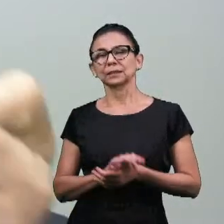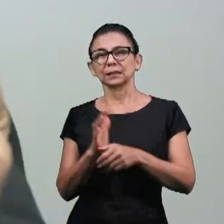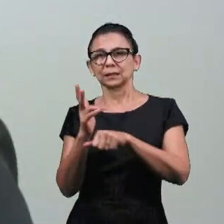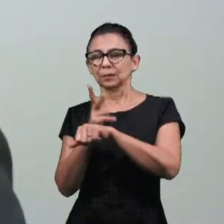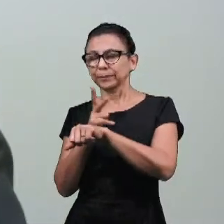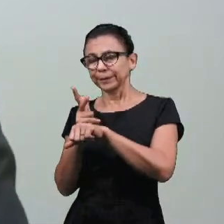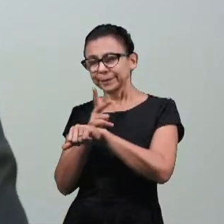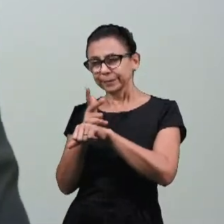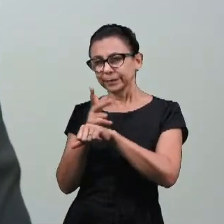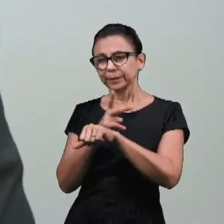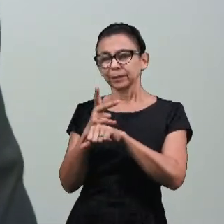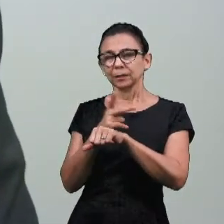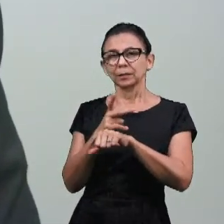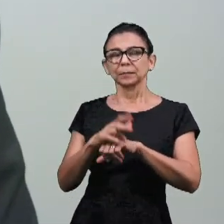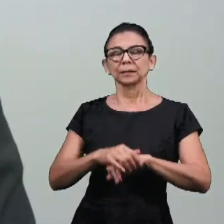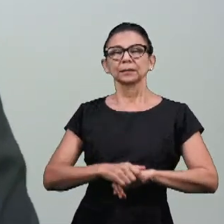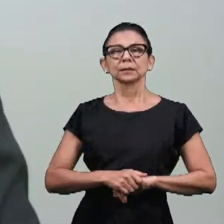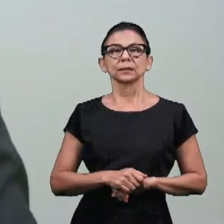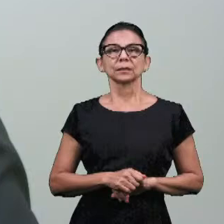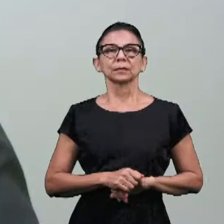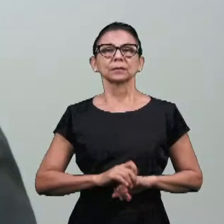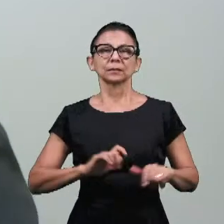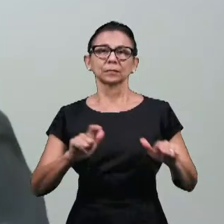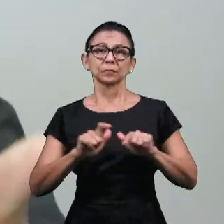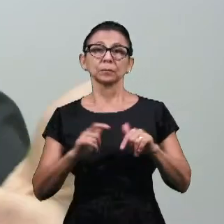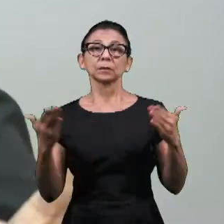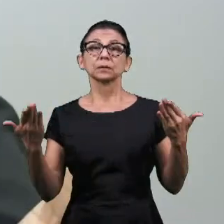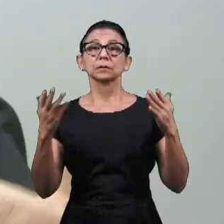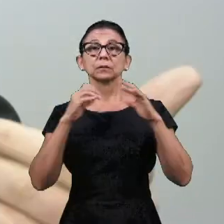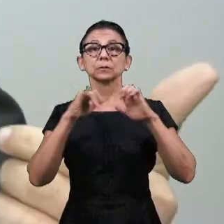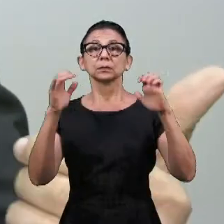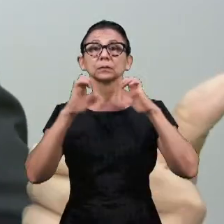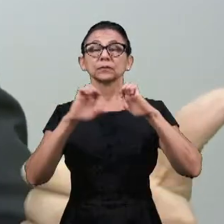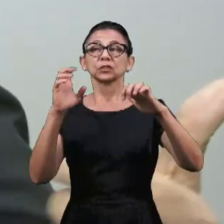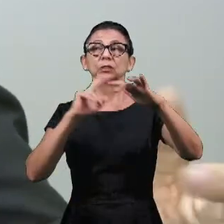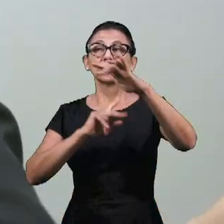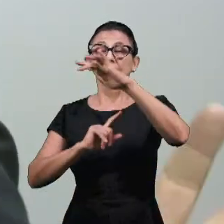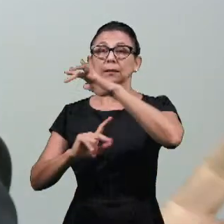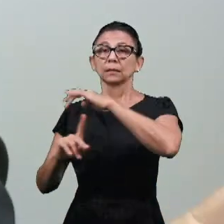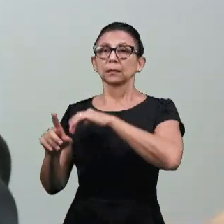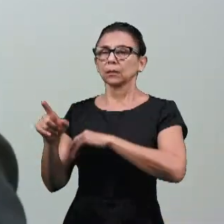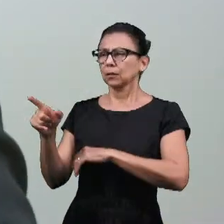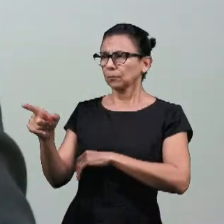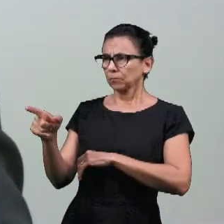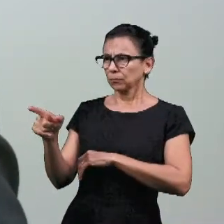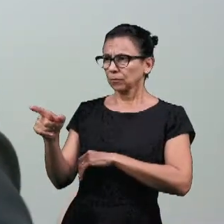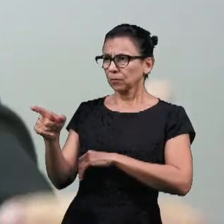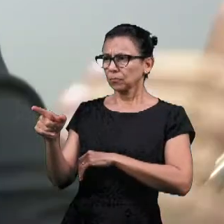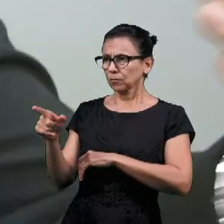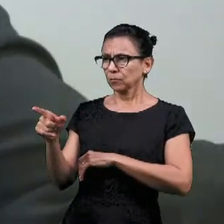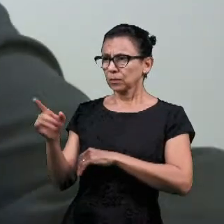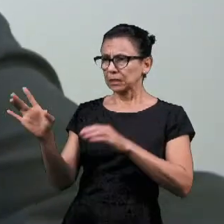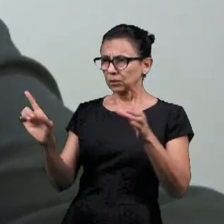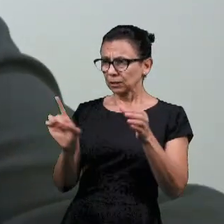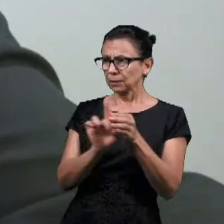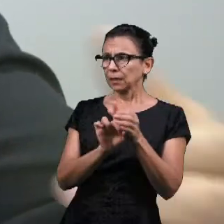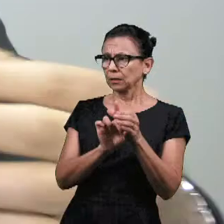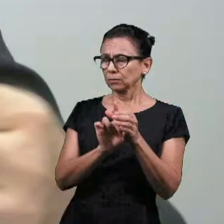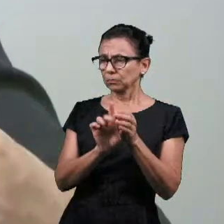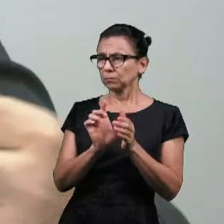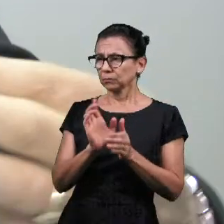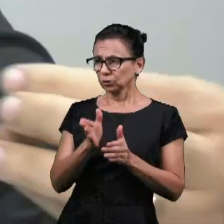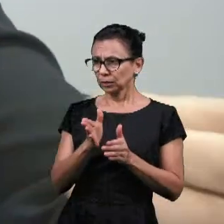agora, no programa Anunciando o Evangelho Eterno, o senhor já é integrante, já faz parte, né? O senhor abria o